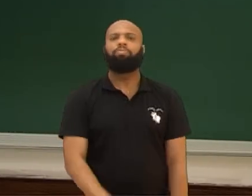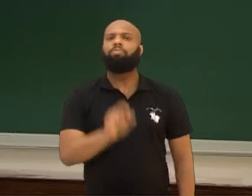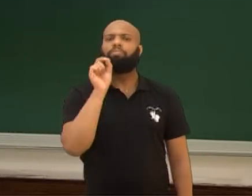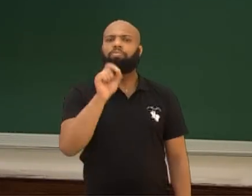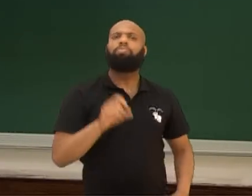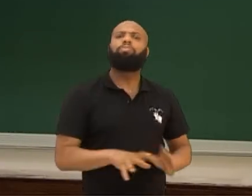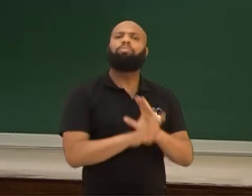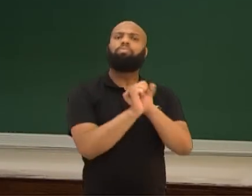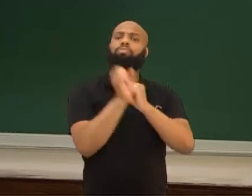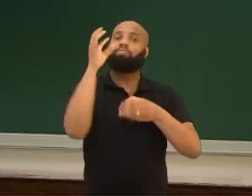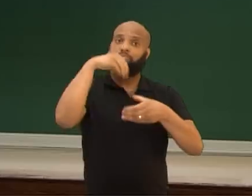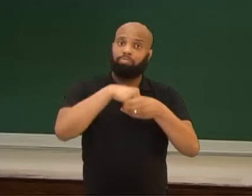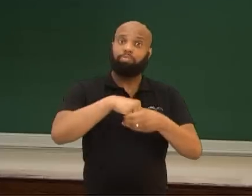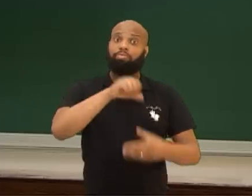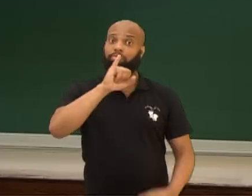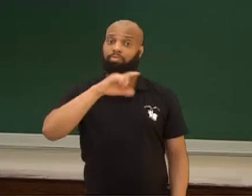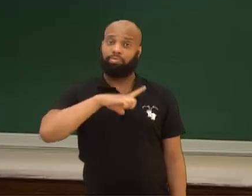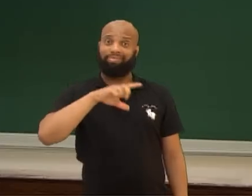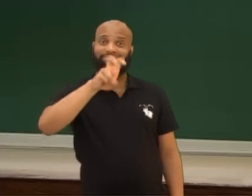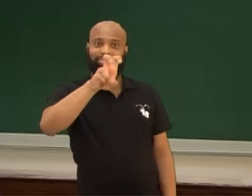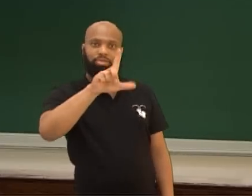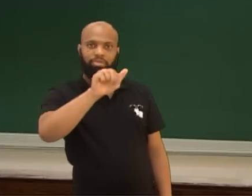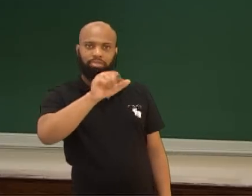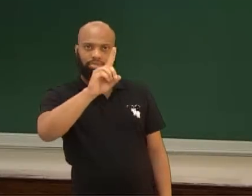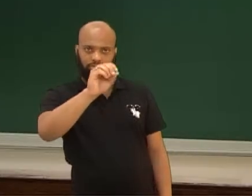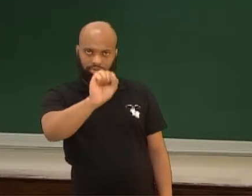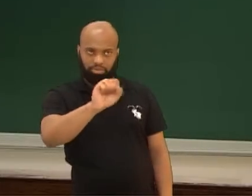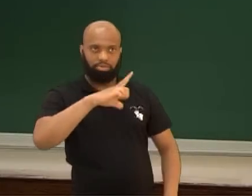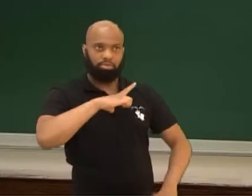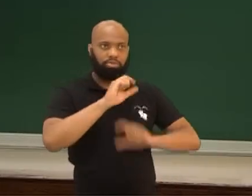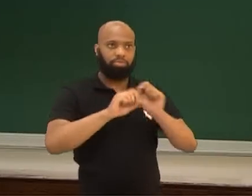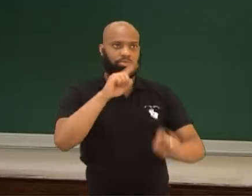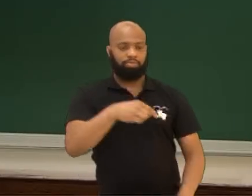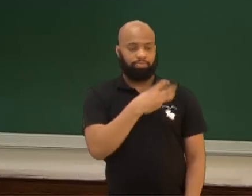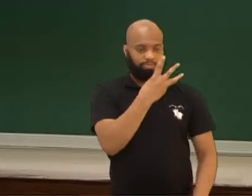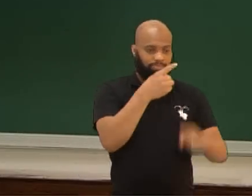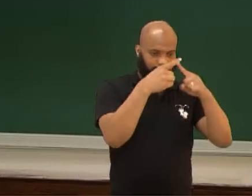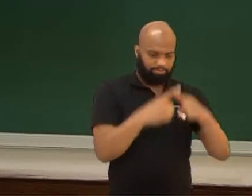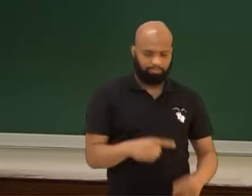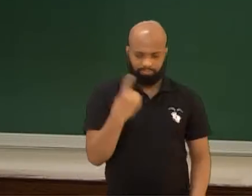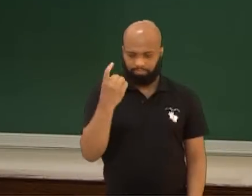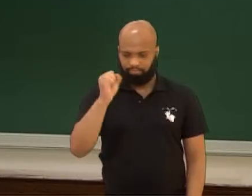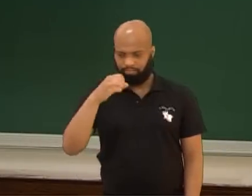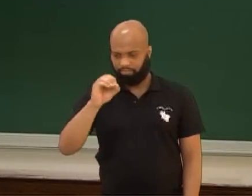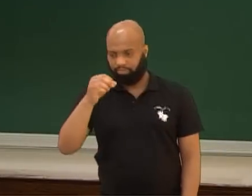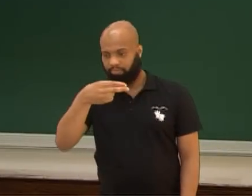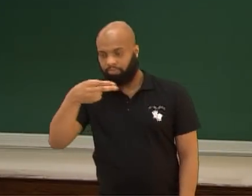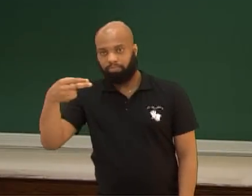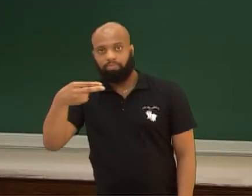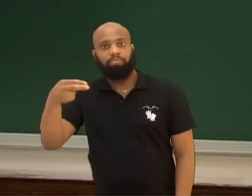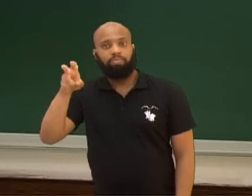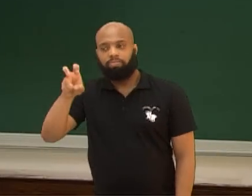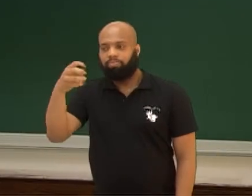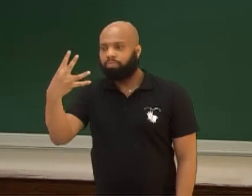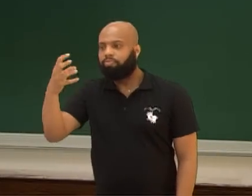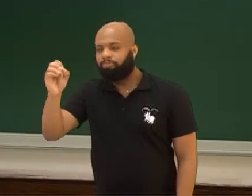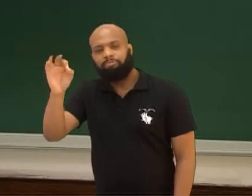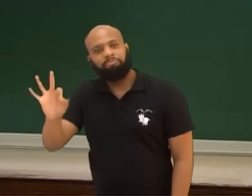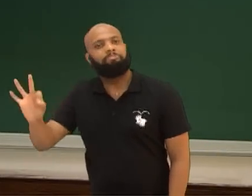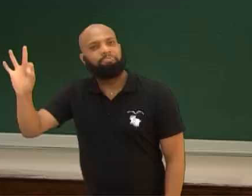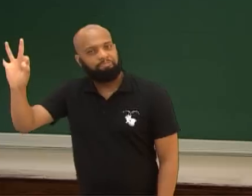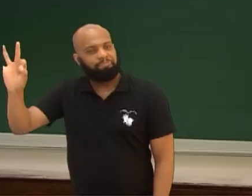mede a soma de um pentágono? 3 triângulos vezes 180 graus é igual a